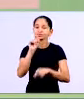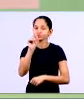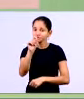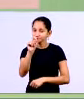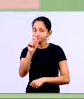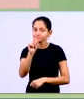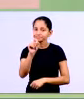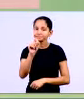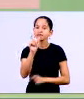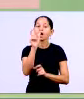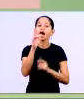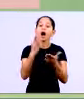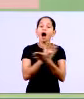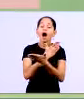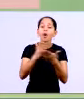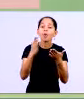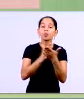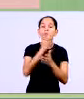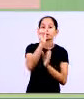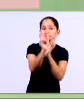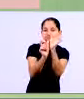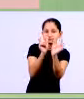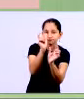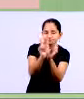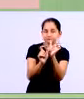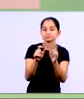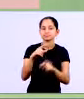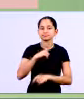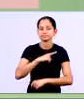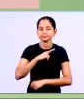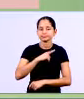os substantivos, os gentílicos,